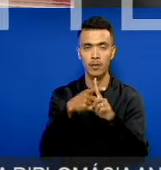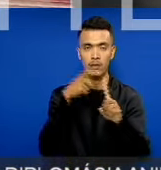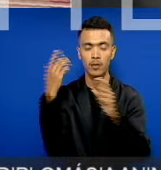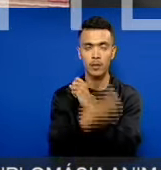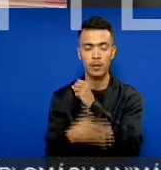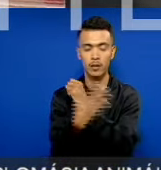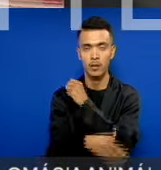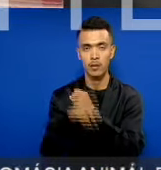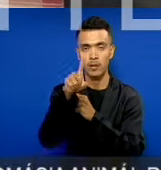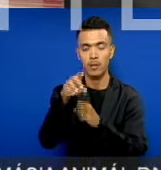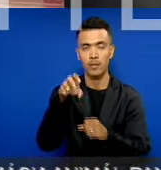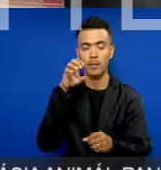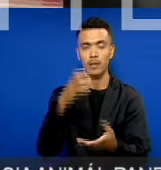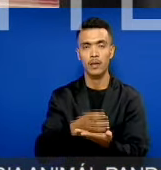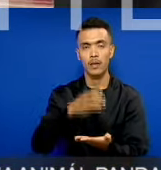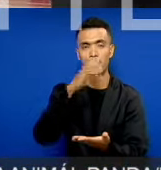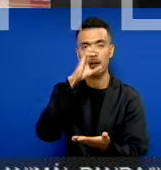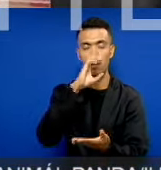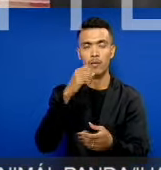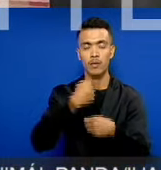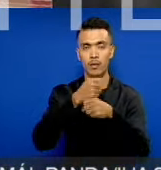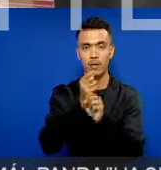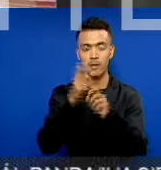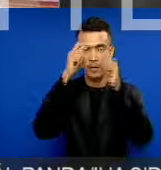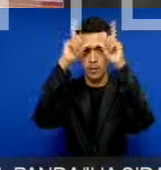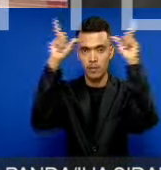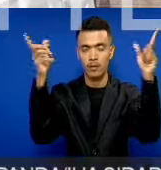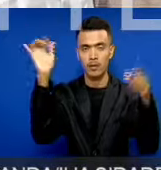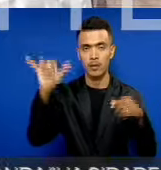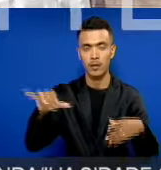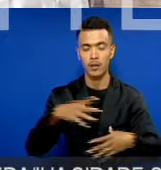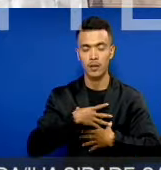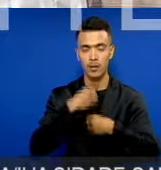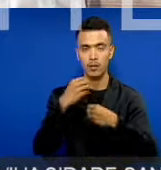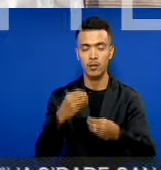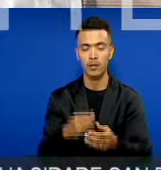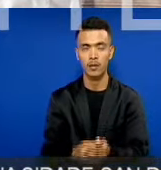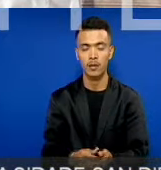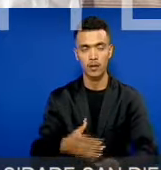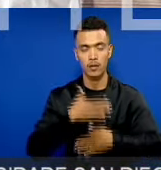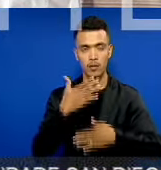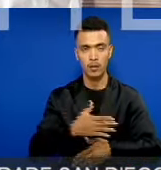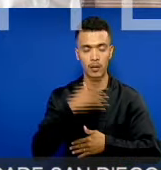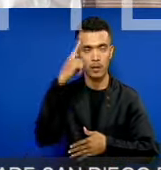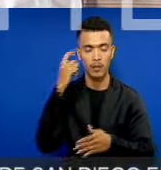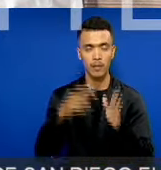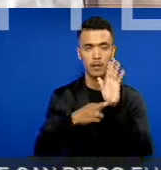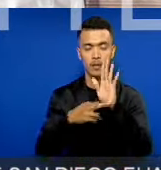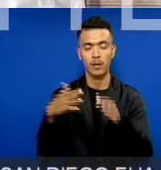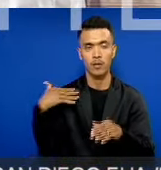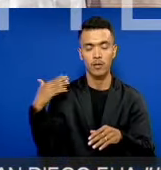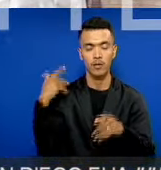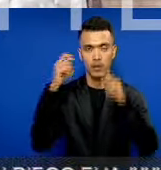mag mai hemu kafe Timor. No sira gosta liu hemu kafe Timor. Barista Timor Wangne orgulho também representa foi ensai Roto